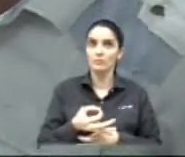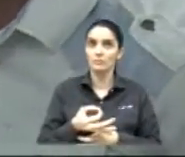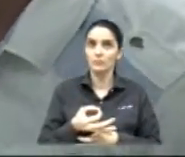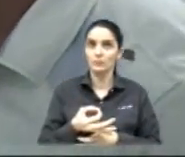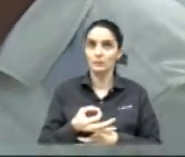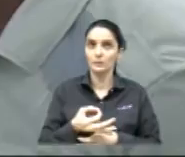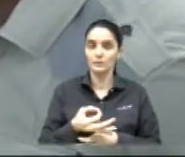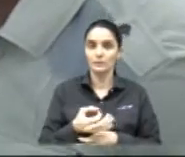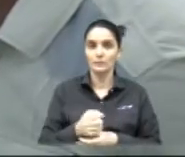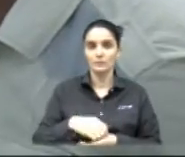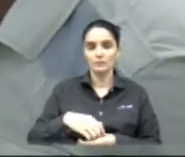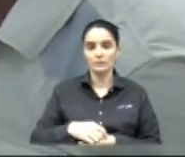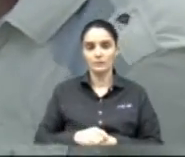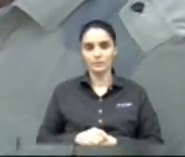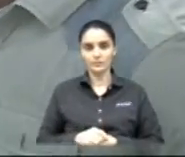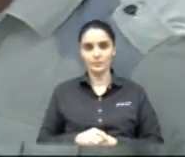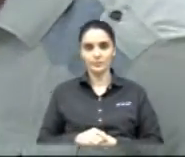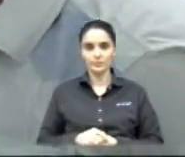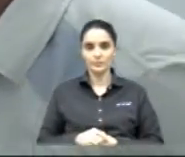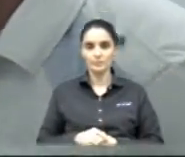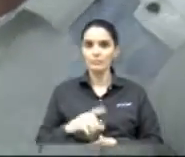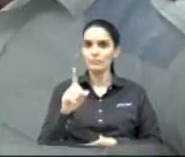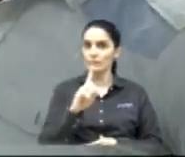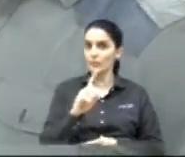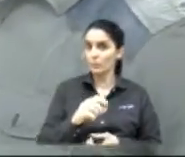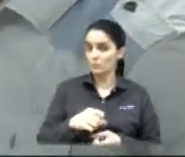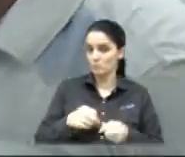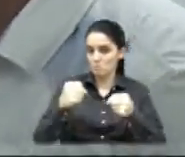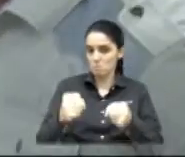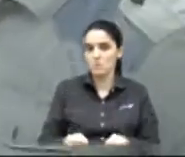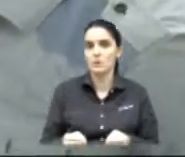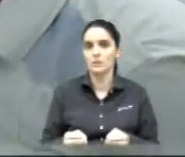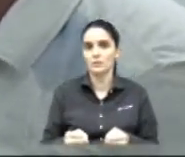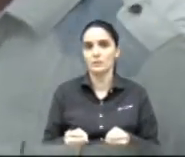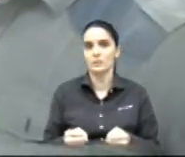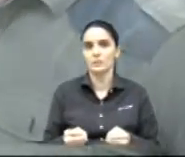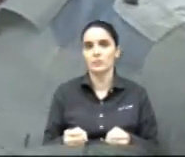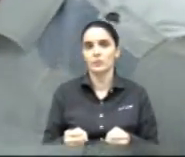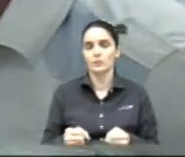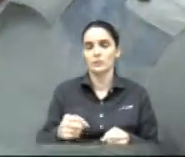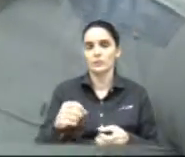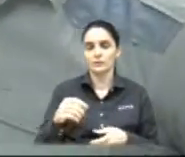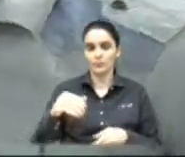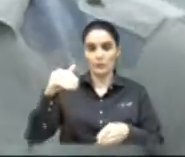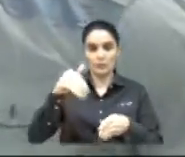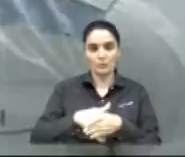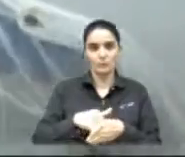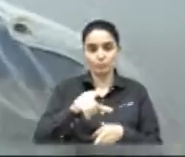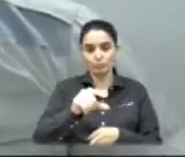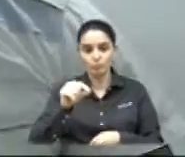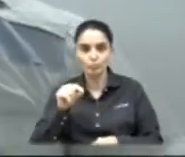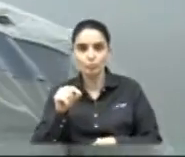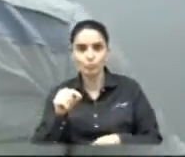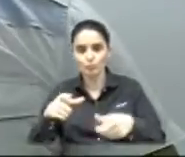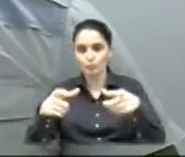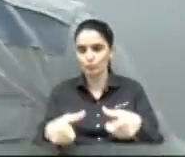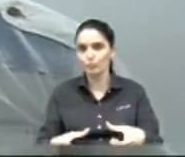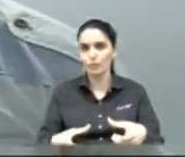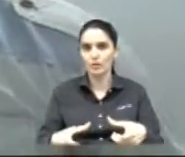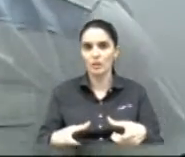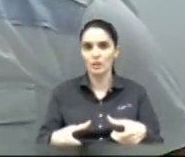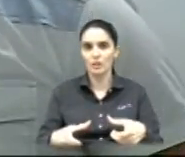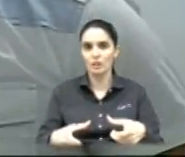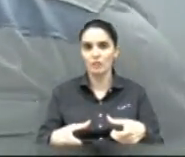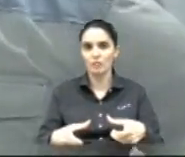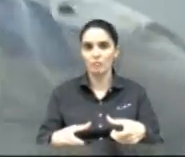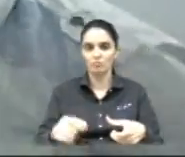tenhamos domínio. Não é possível fazer um plebiscito sobre uma área que nós ainda não temos